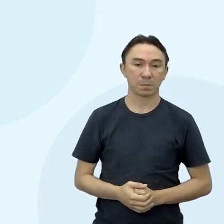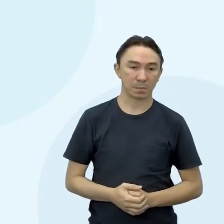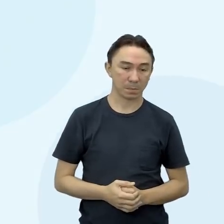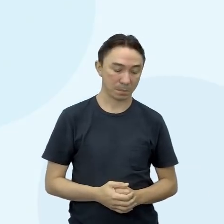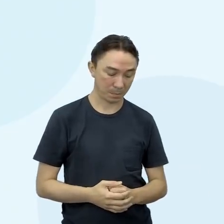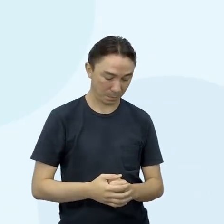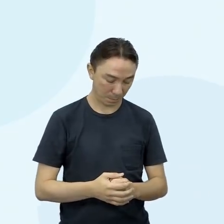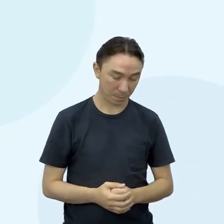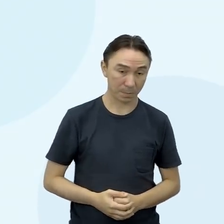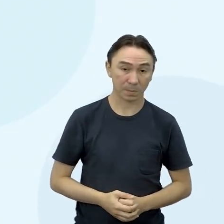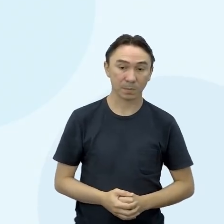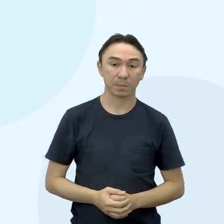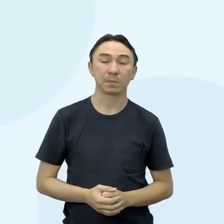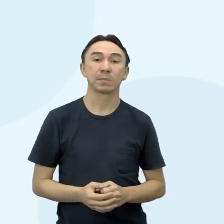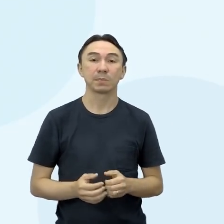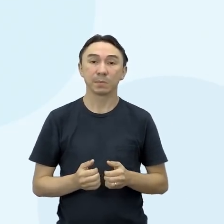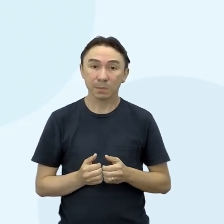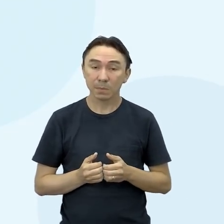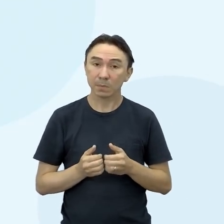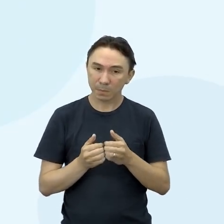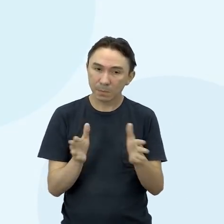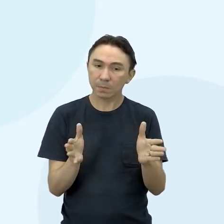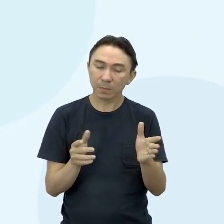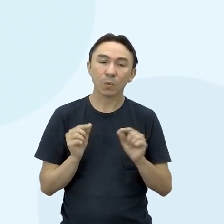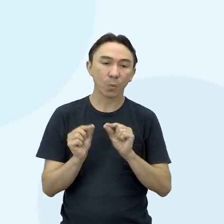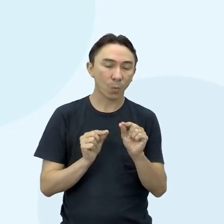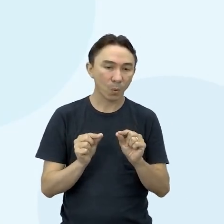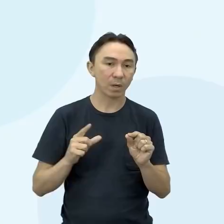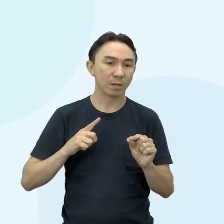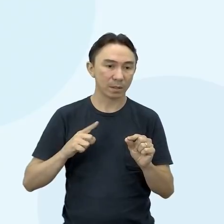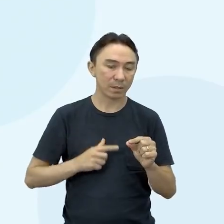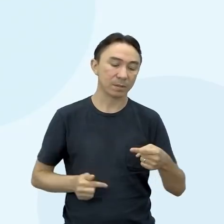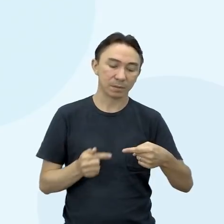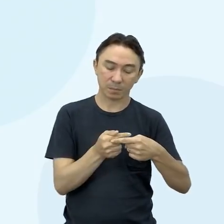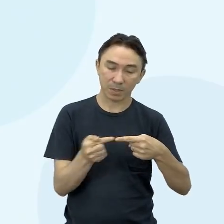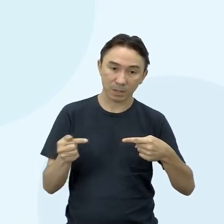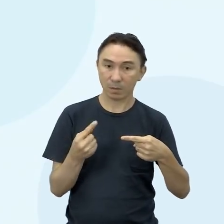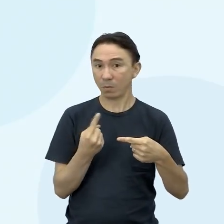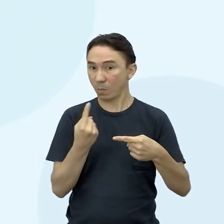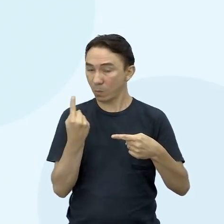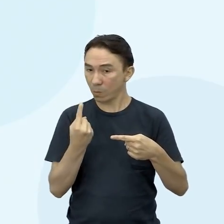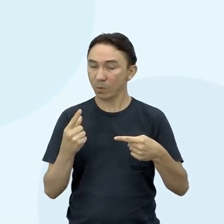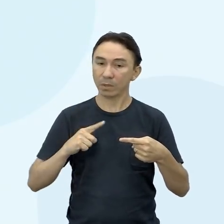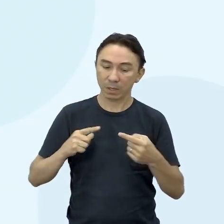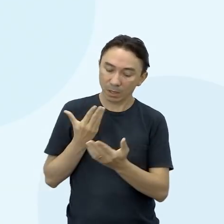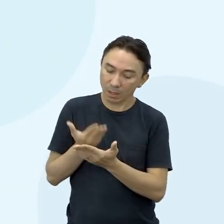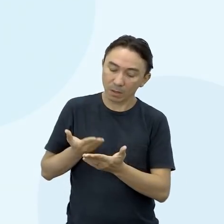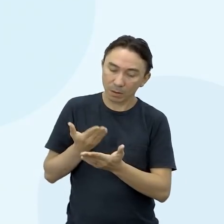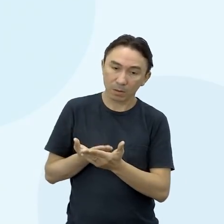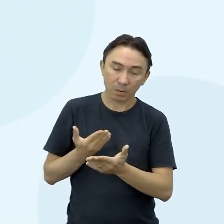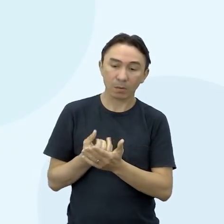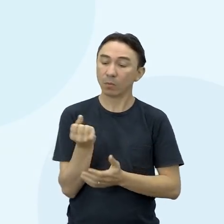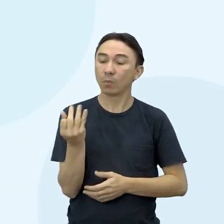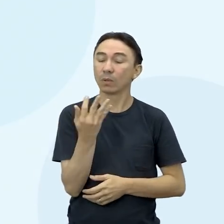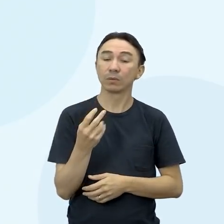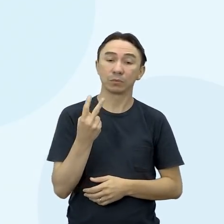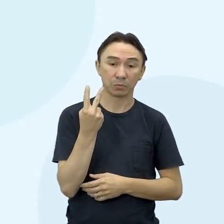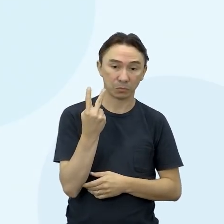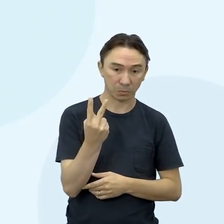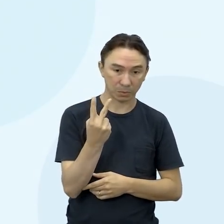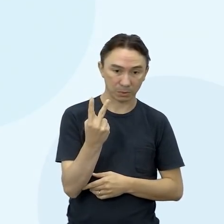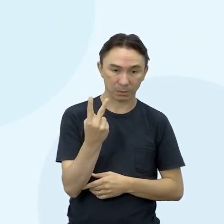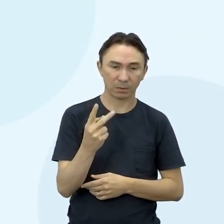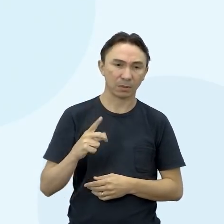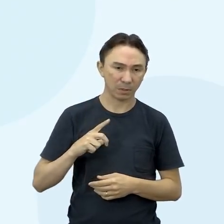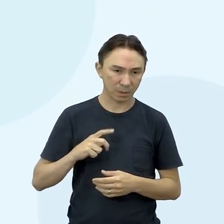começo aqui desse componente, semana 1, ela é composta de 2 aulas. A sugestão é que a introdução seja